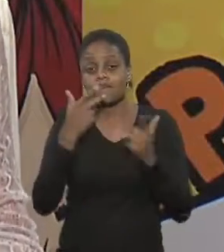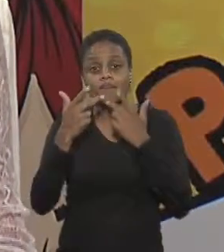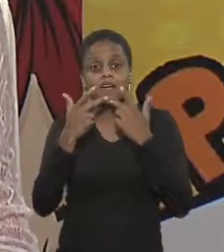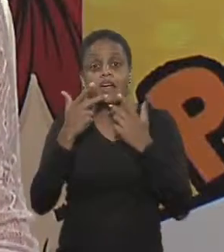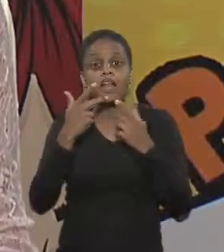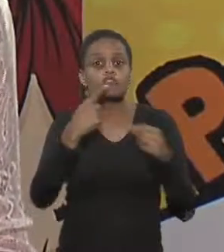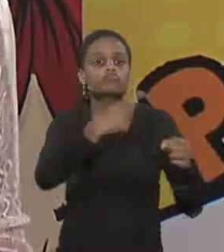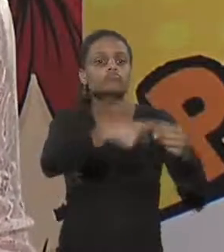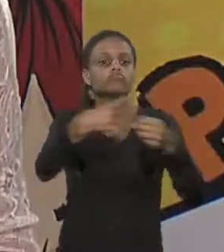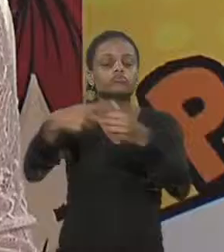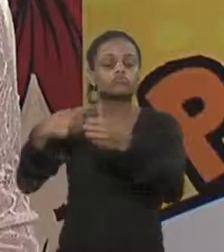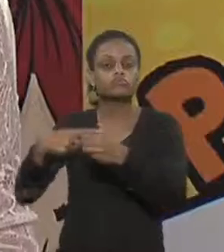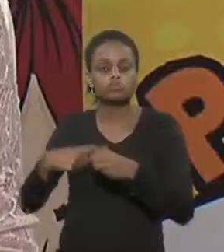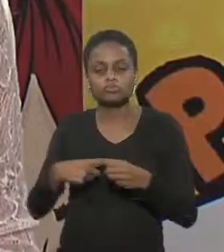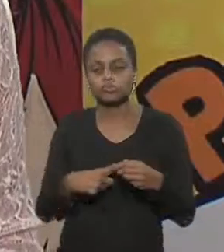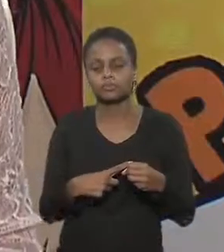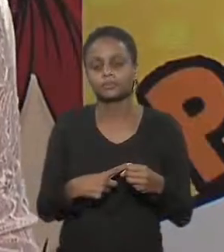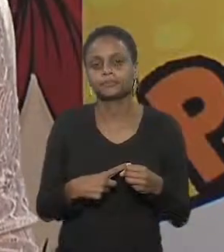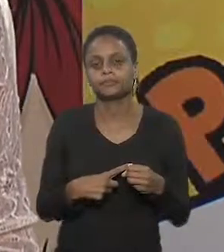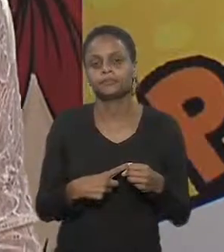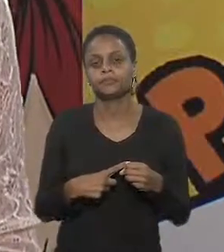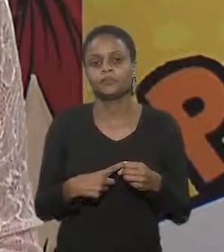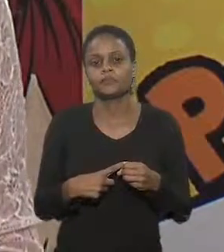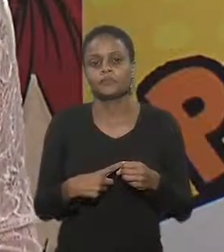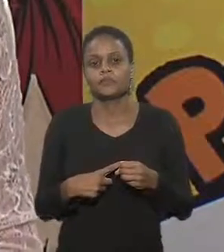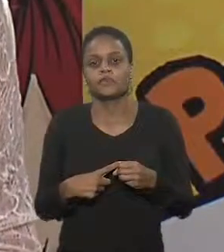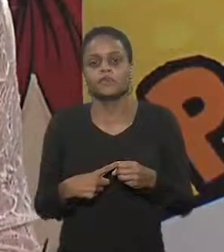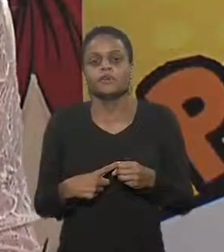pesquisa, que fala dos municípios que